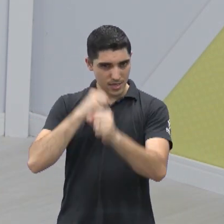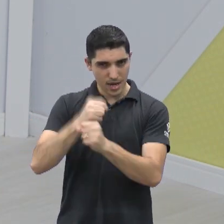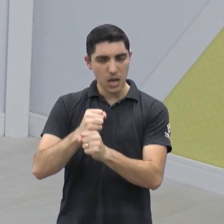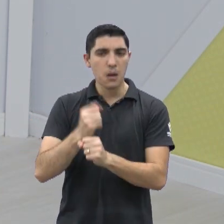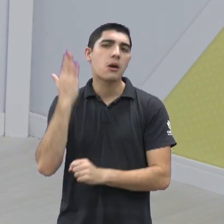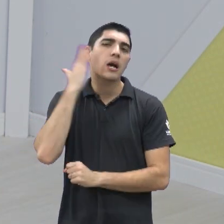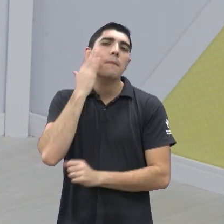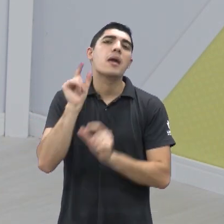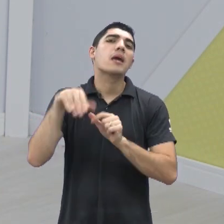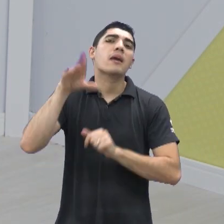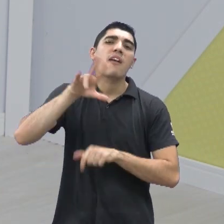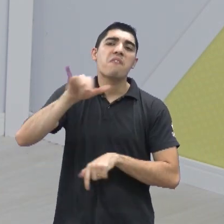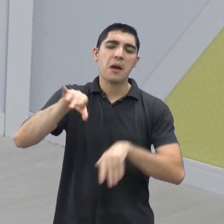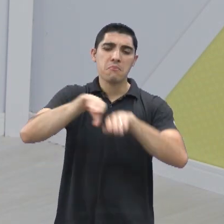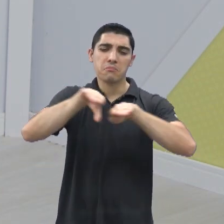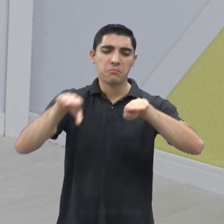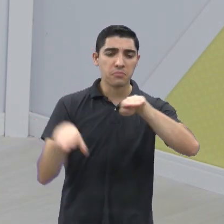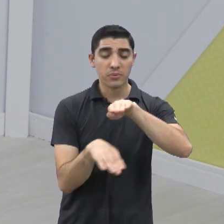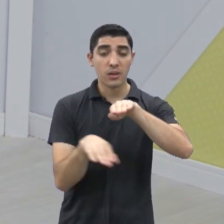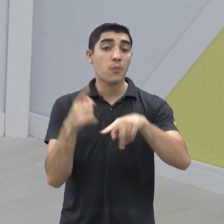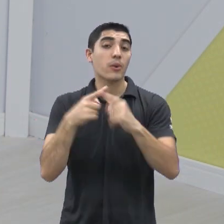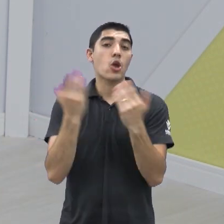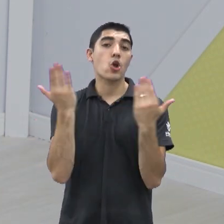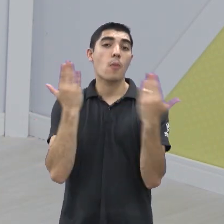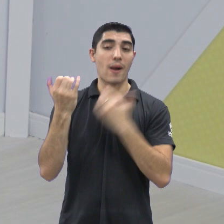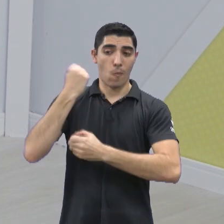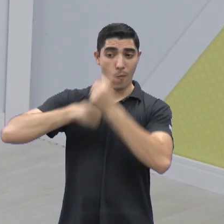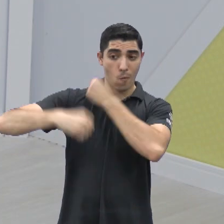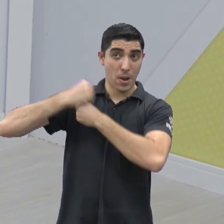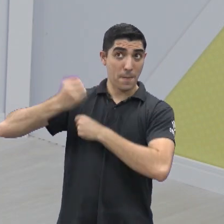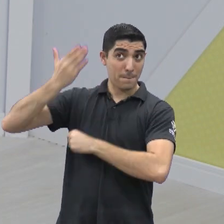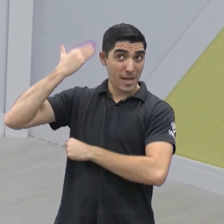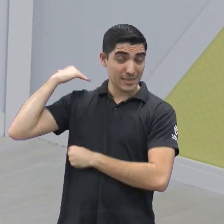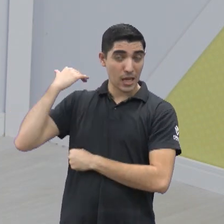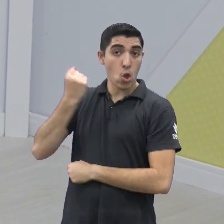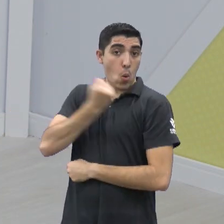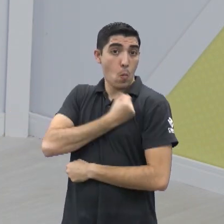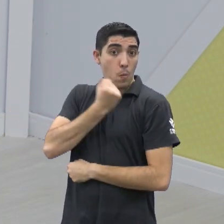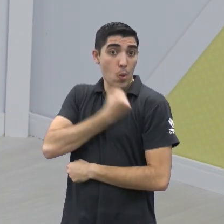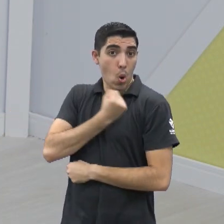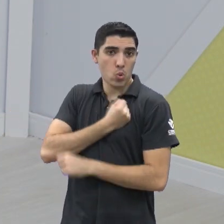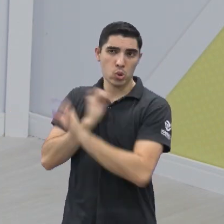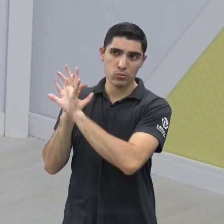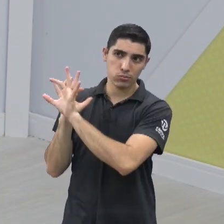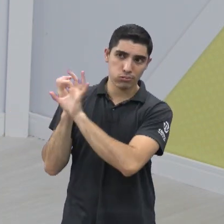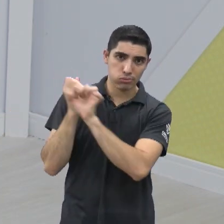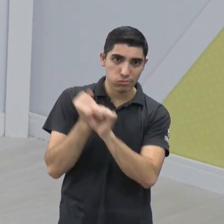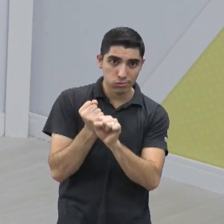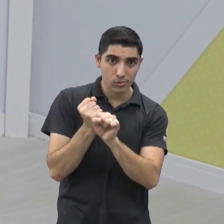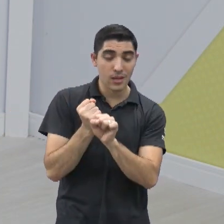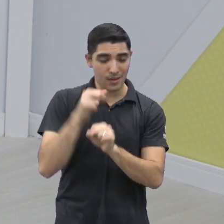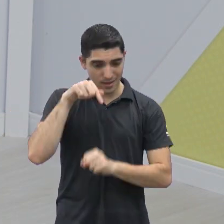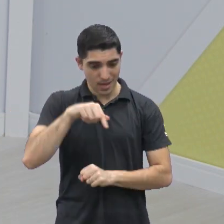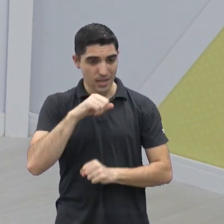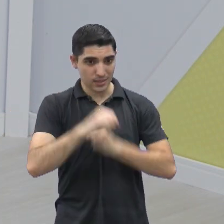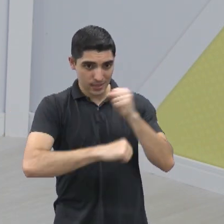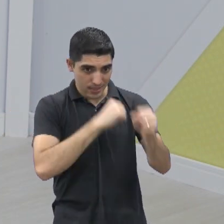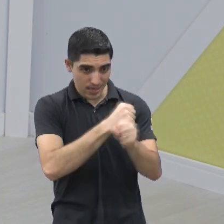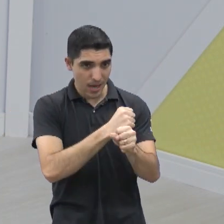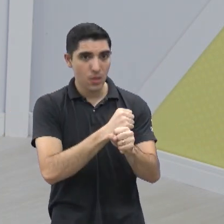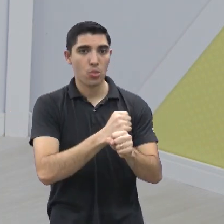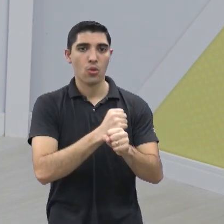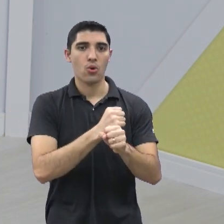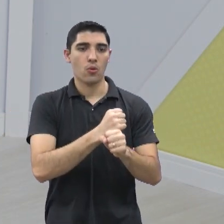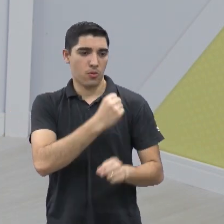pontos do campeonato do ano passado, 2023, com os pontos desta temporada para fazer uma média. E